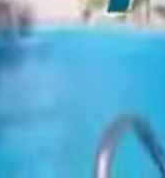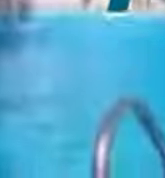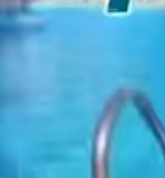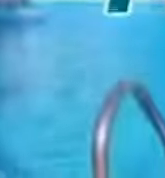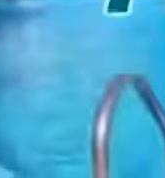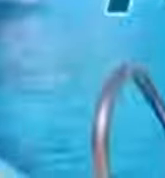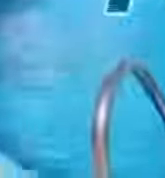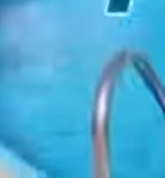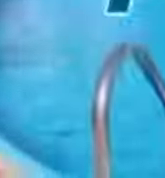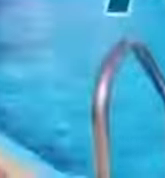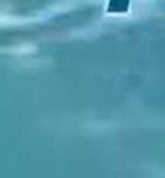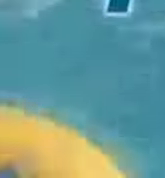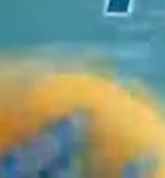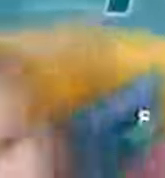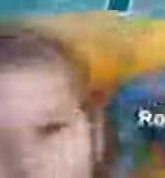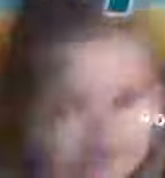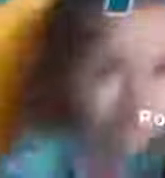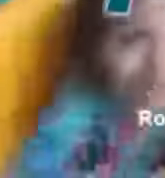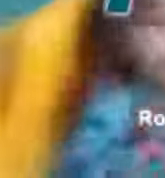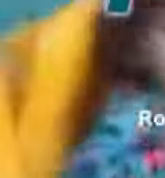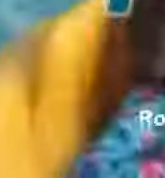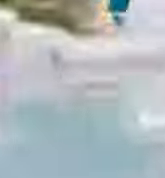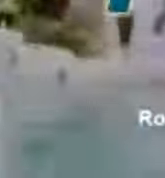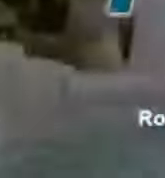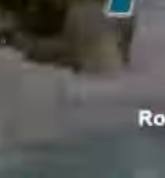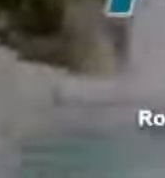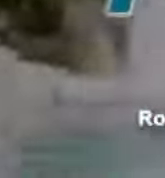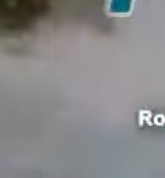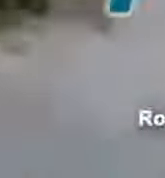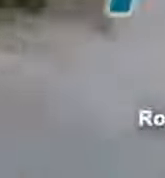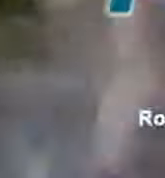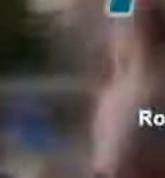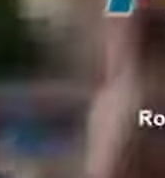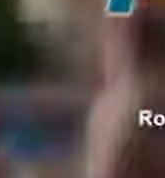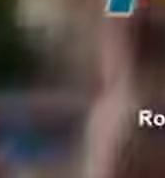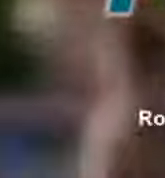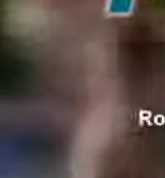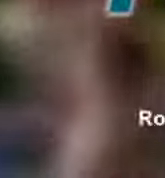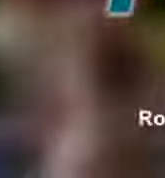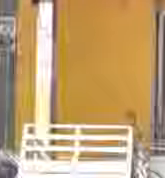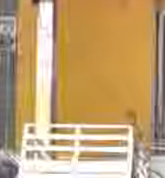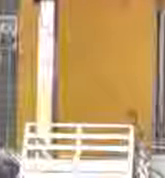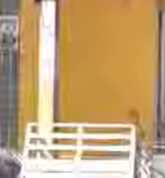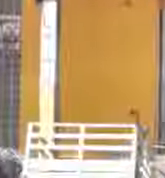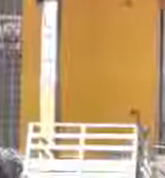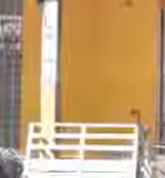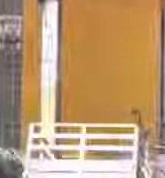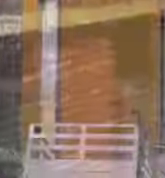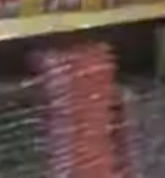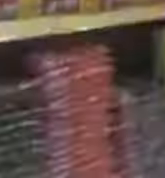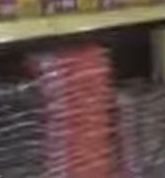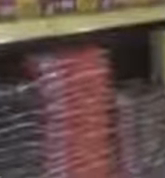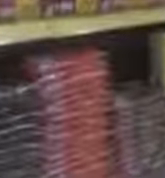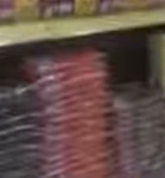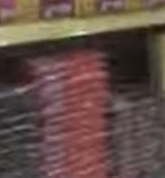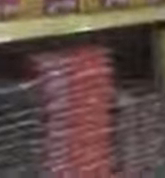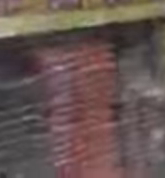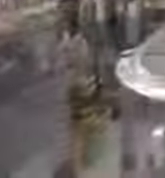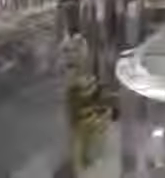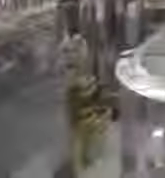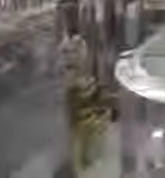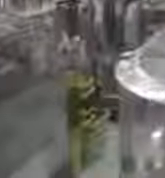Goiana Piscinas, rodovia PE 75, quilômetro 1, Goiânia, Pernambuco. A Bomboniere Doce Sonho tem